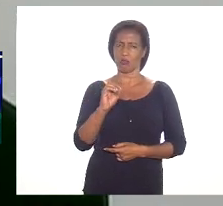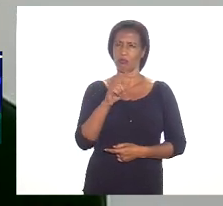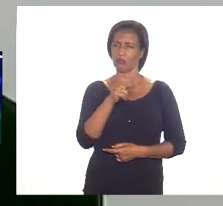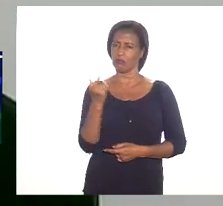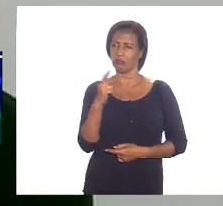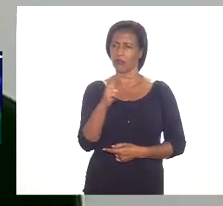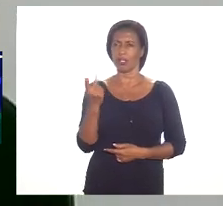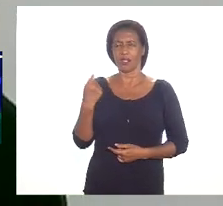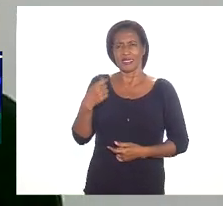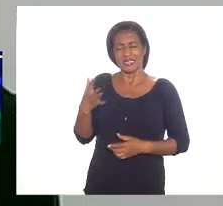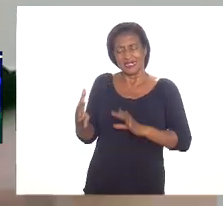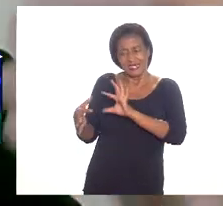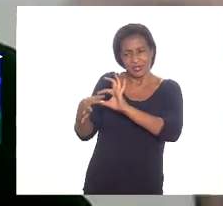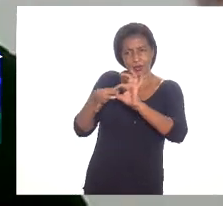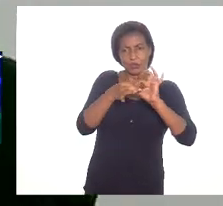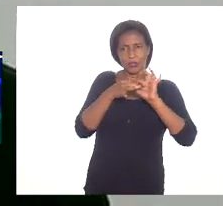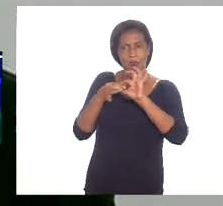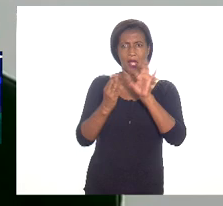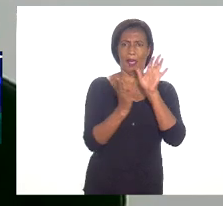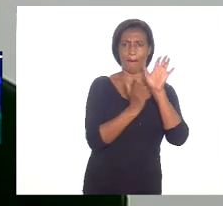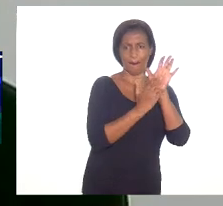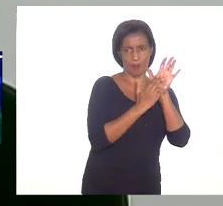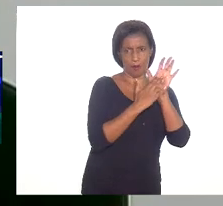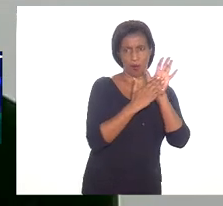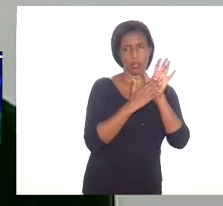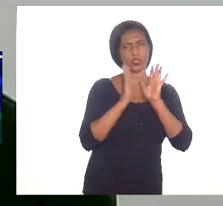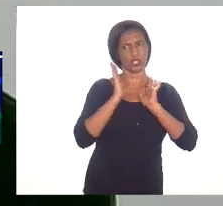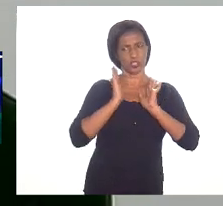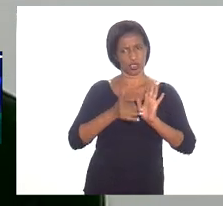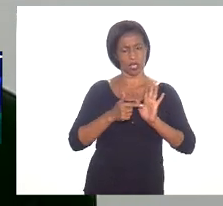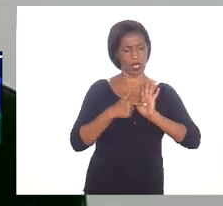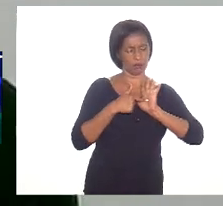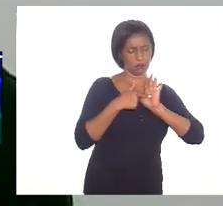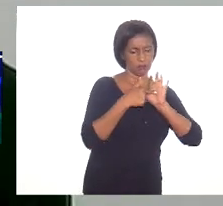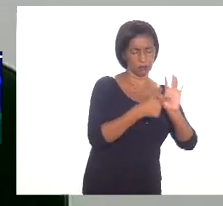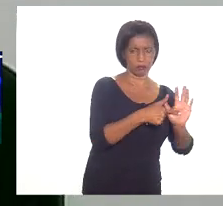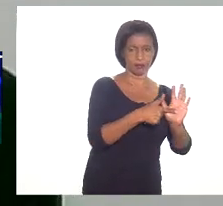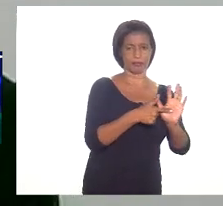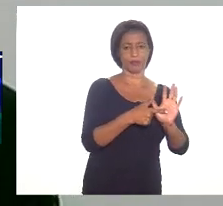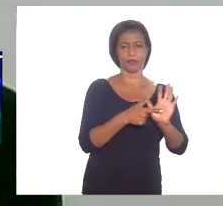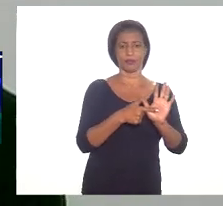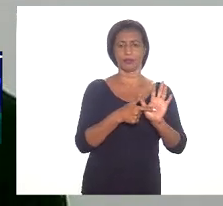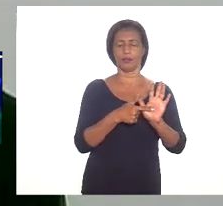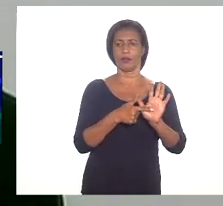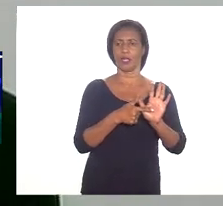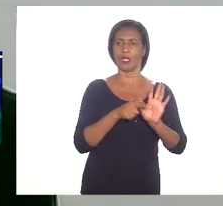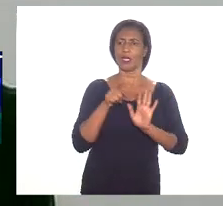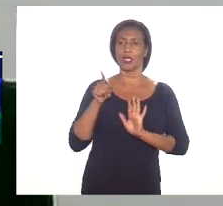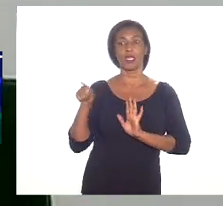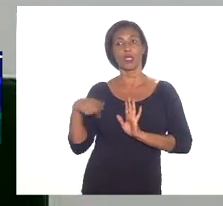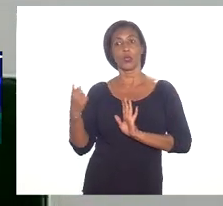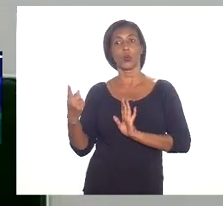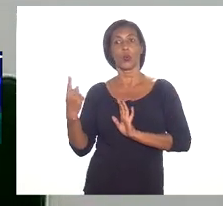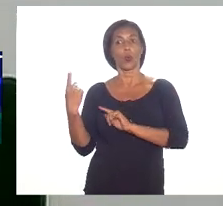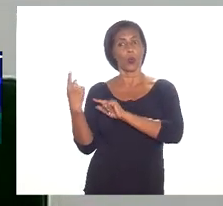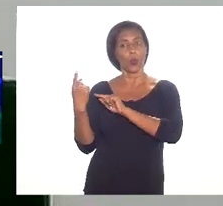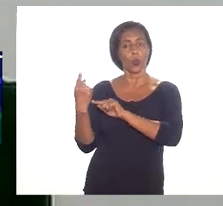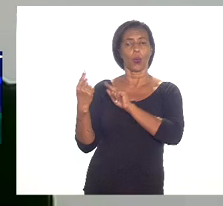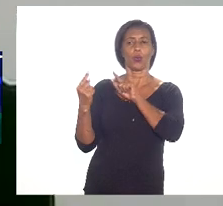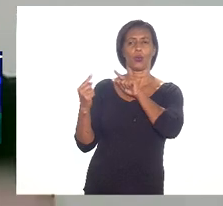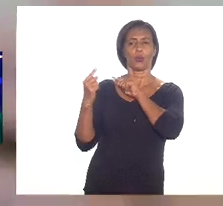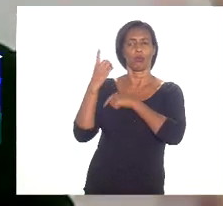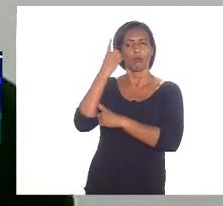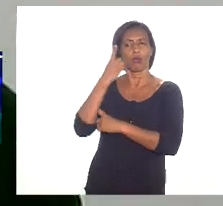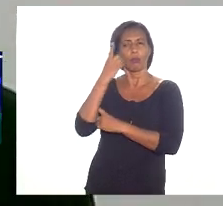maneira de acolher as propostas apresentadas por deputados Mirins e que o deputado Léo Vieira também pudesse